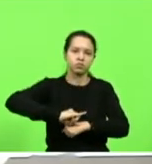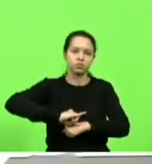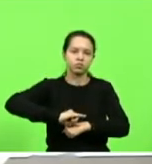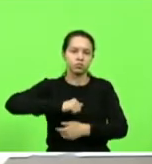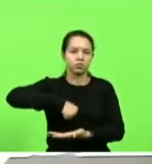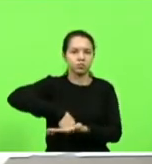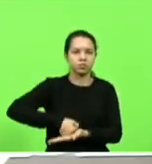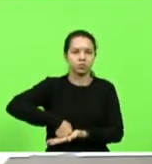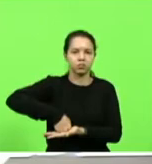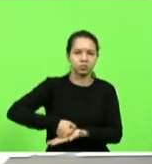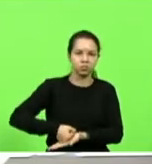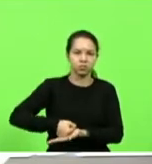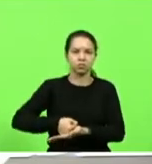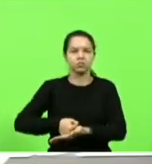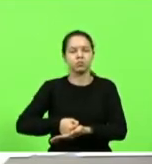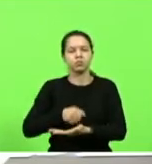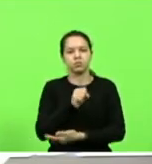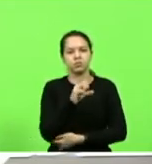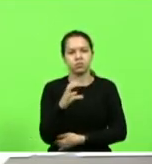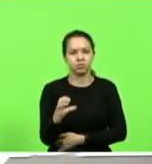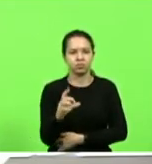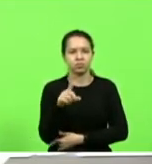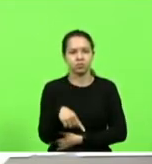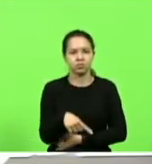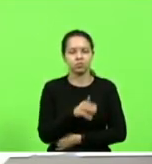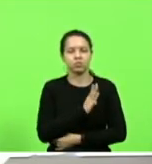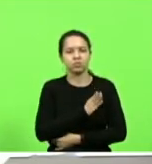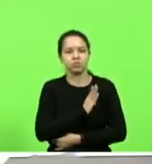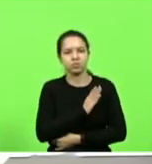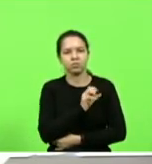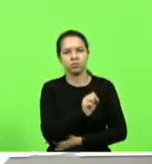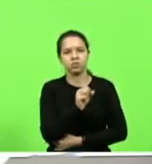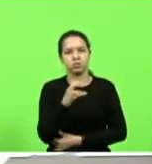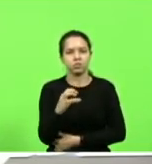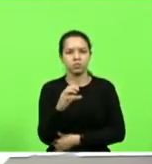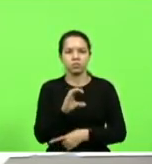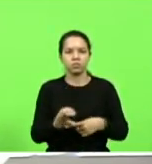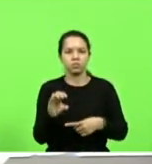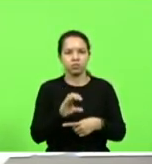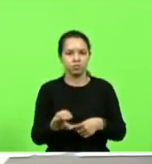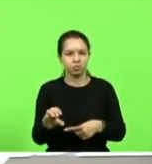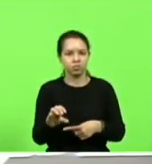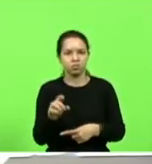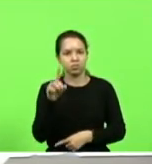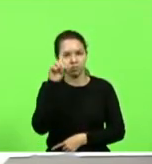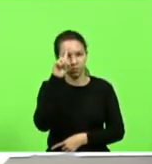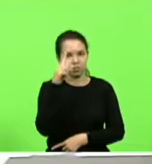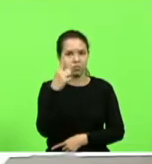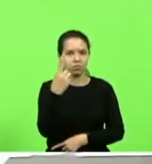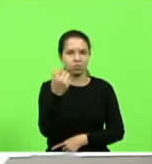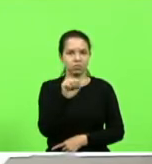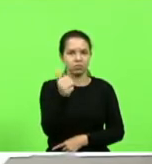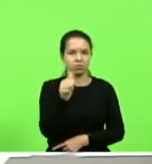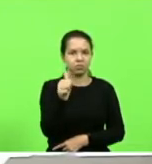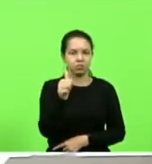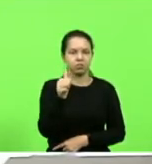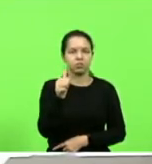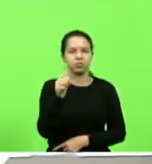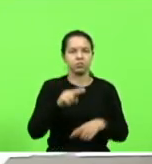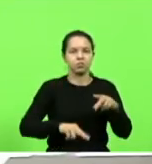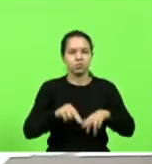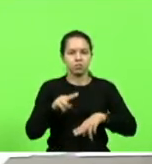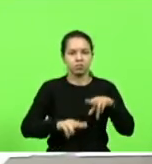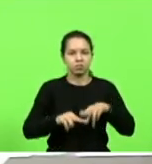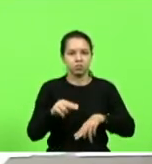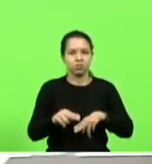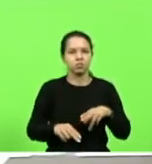Catarina como o coração de Santa Catarina, Curitibanos. Dia 11 de junho, agora, Curitibanos fará 152 anos e